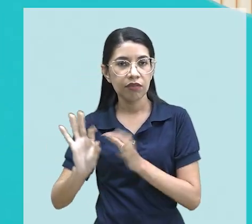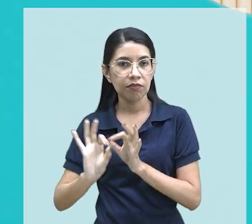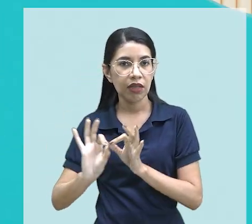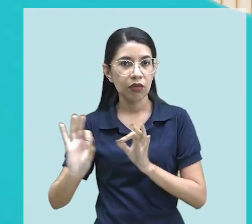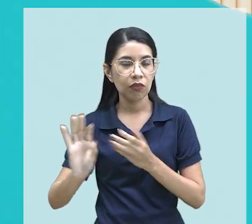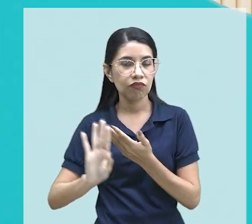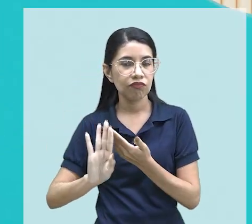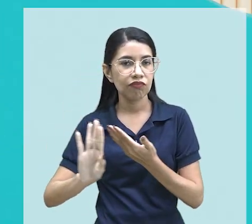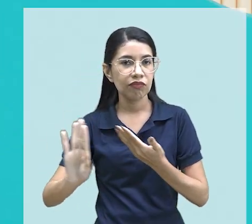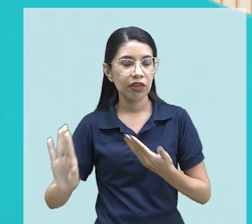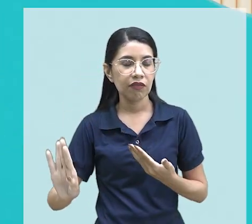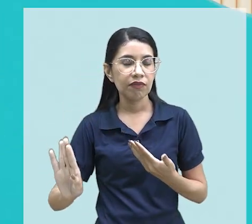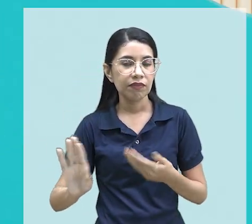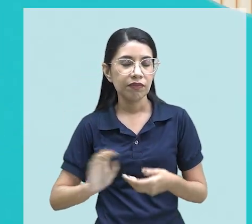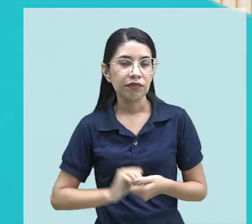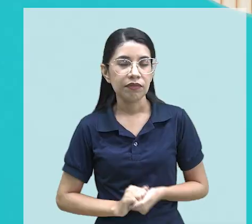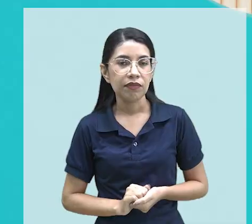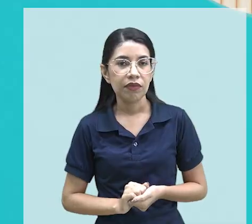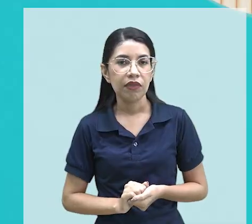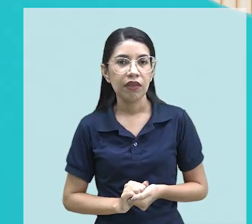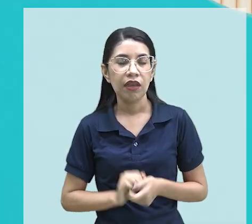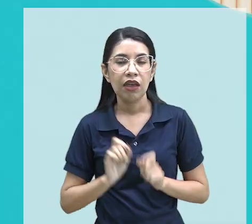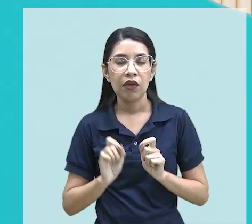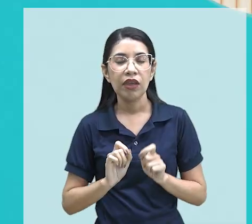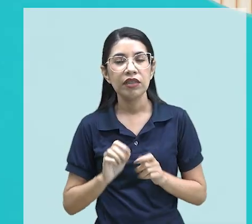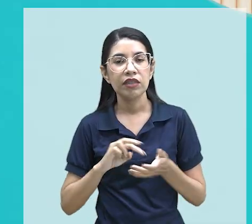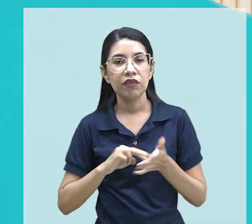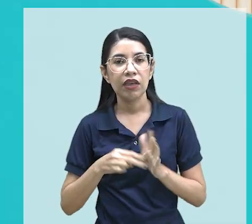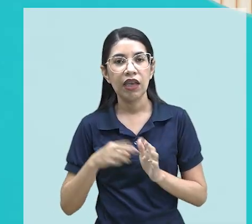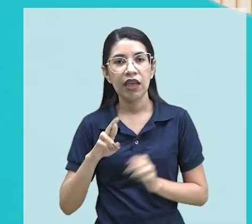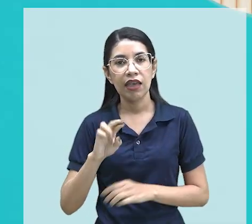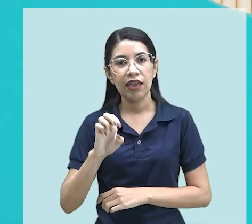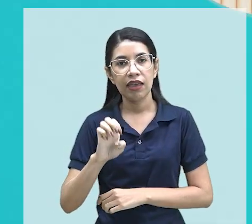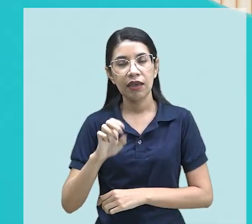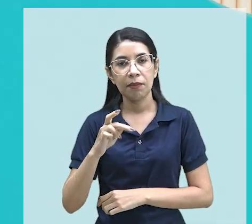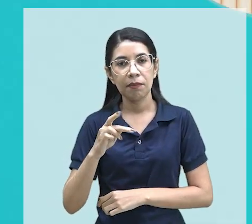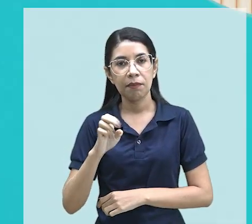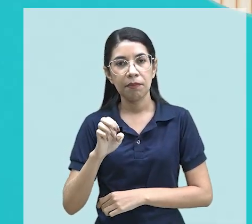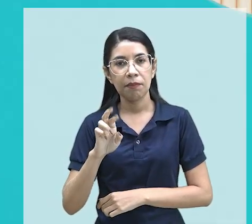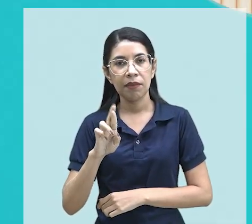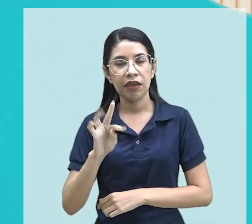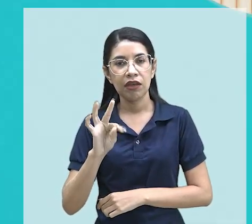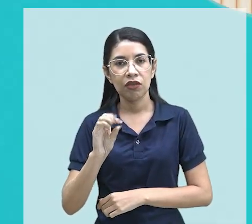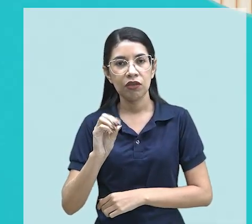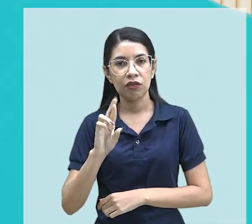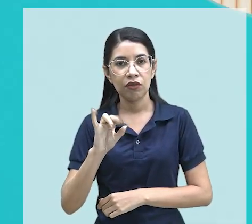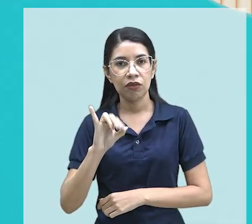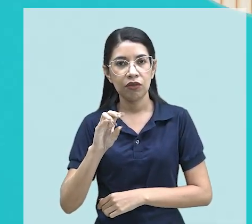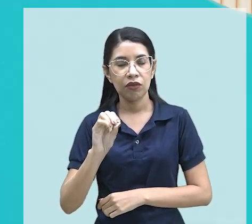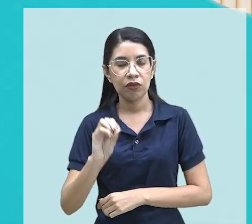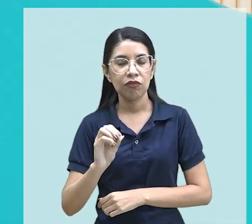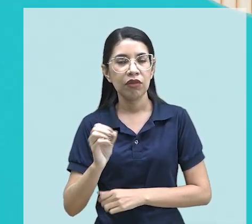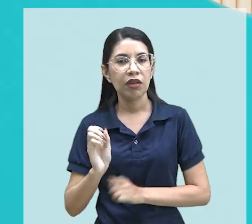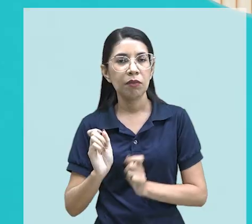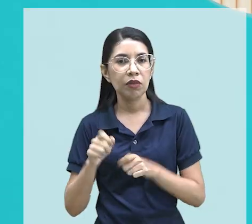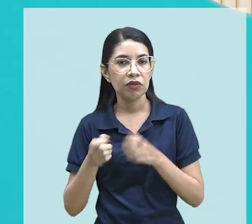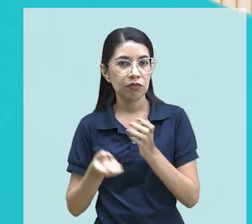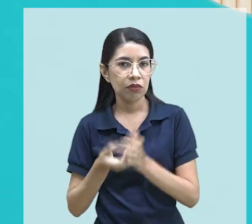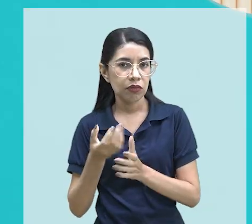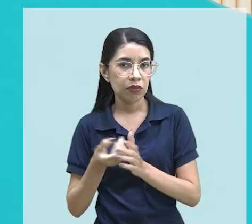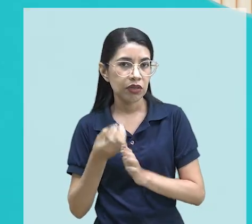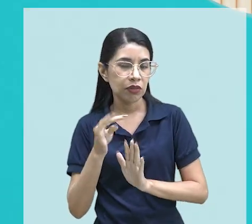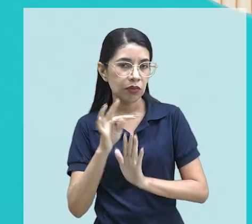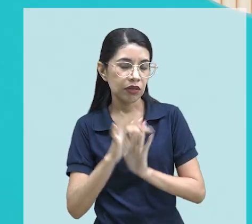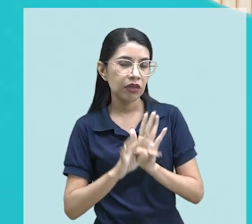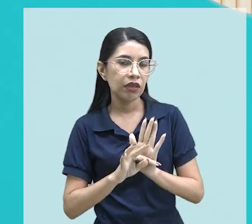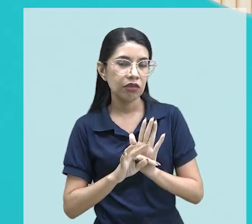gueto. Isso é o que nós chamamos de repertório produtivo, ou seja, ela trouxe algo realmente produtivo para dentro do seu texto,